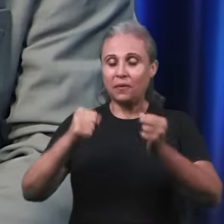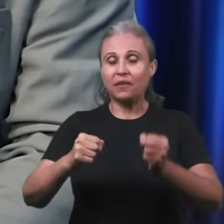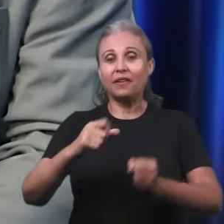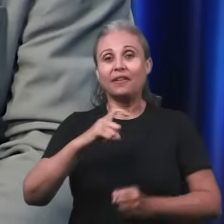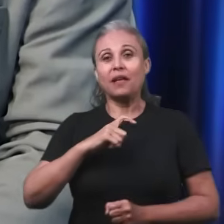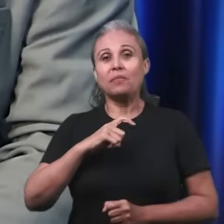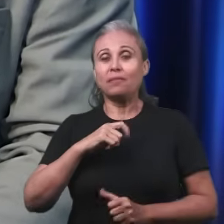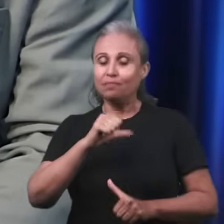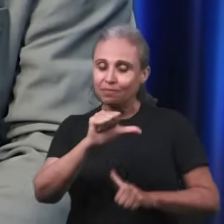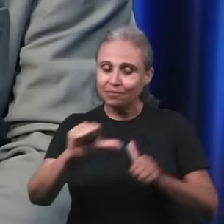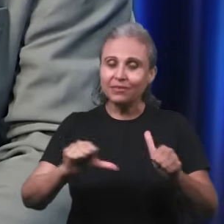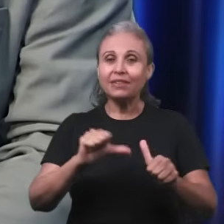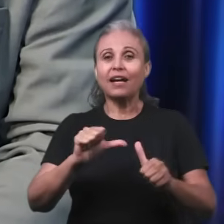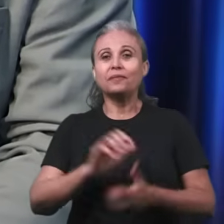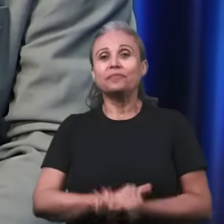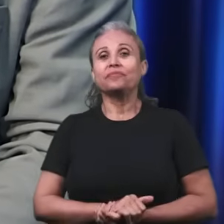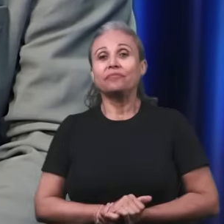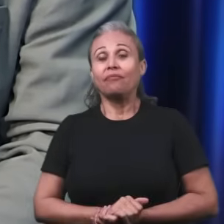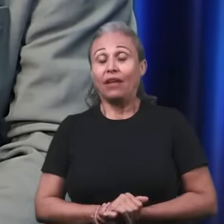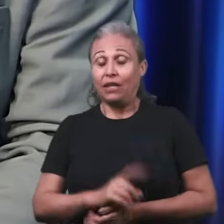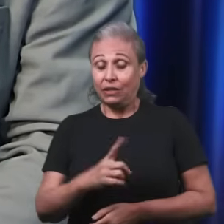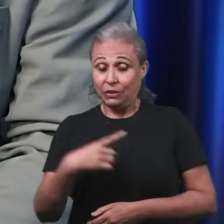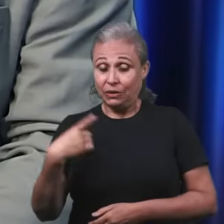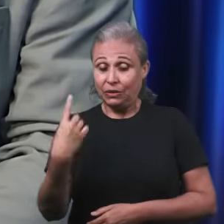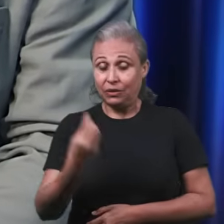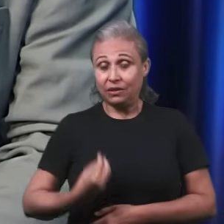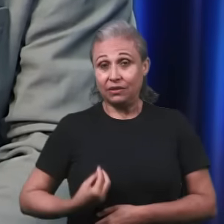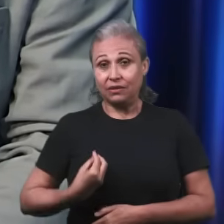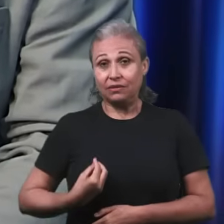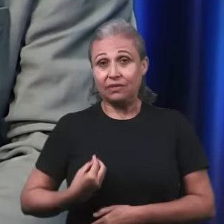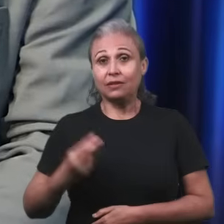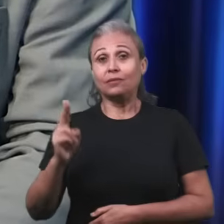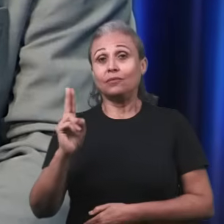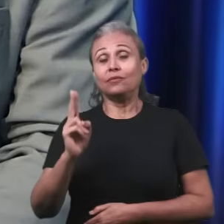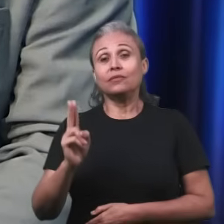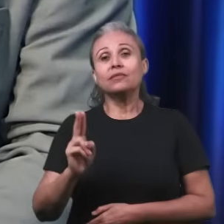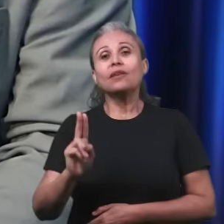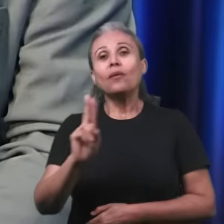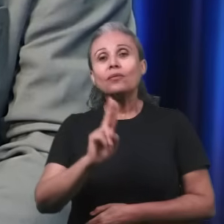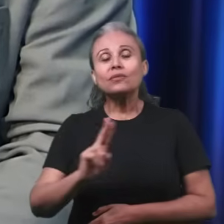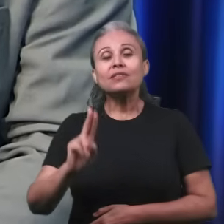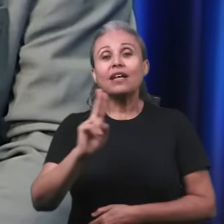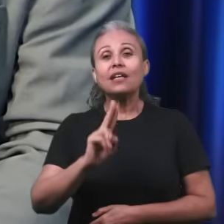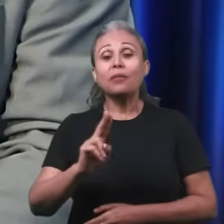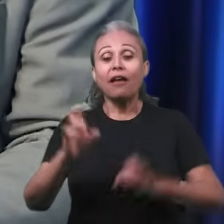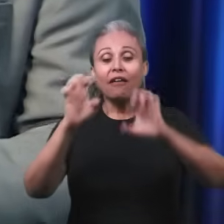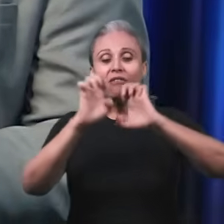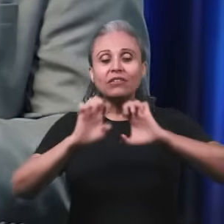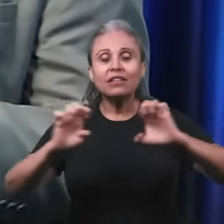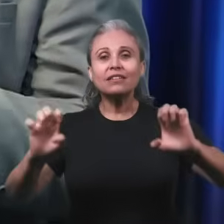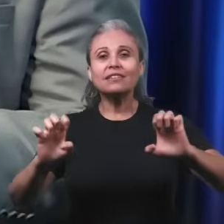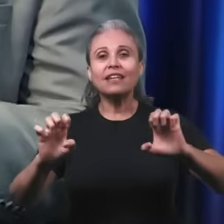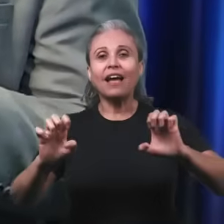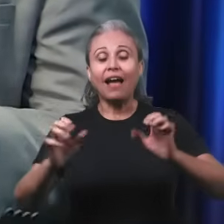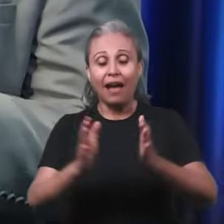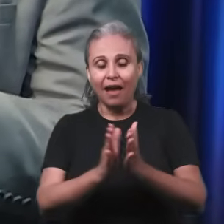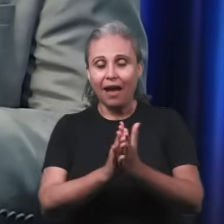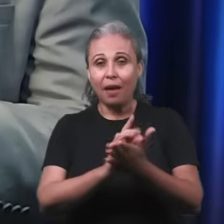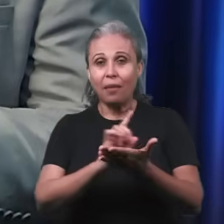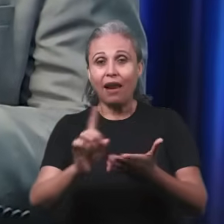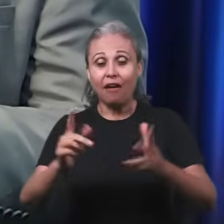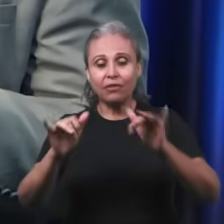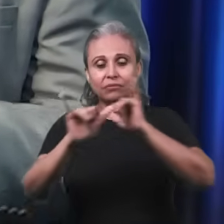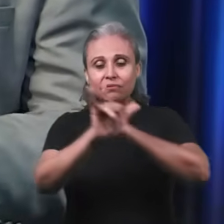verdade, somos instrumentos para transmitir a palavra de fé. Apenas transmitir. Mas quem